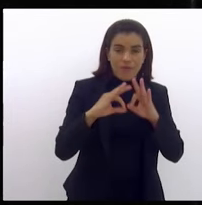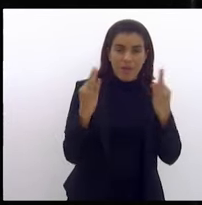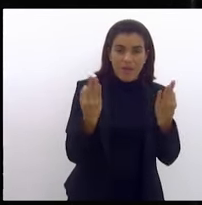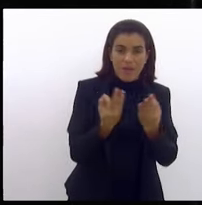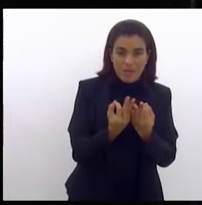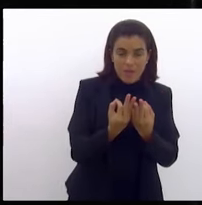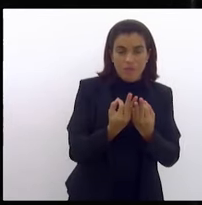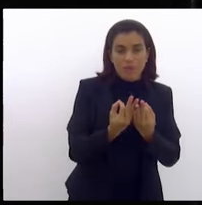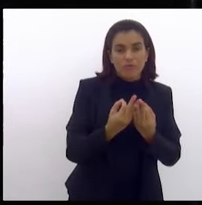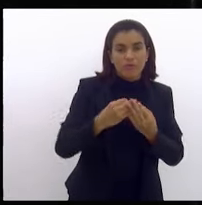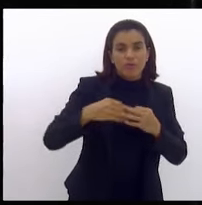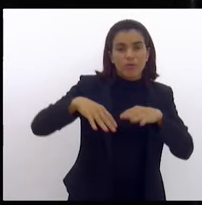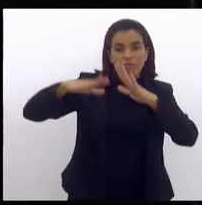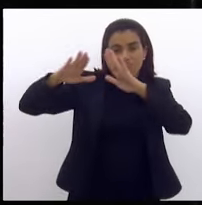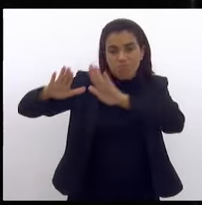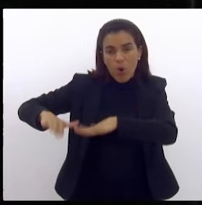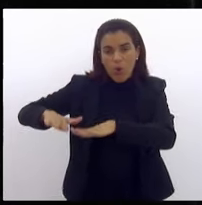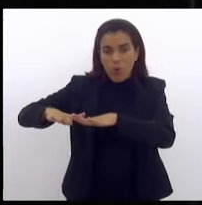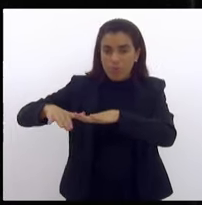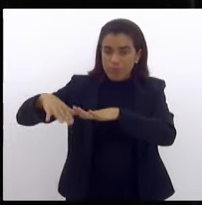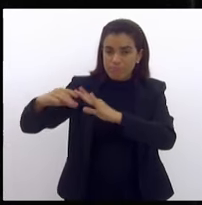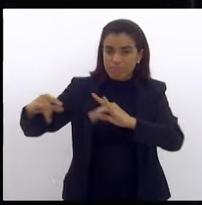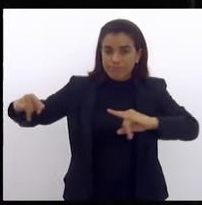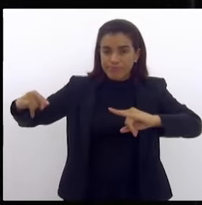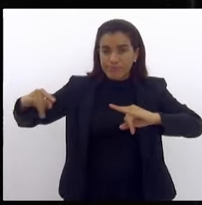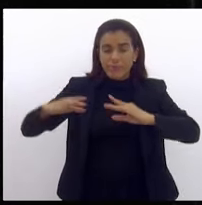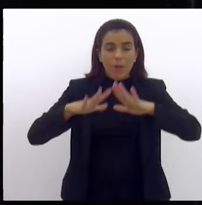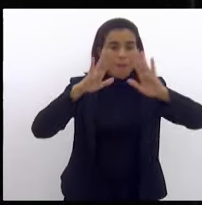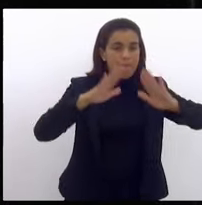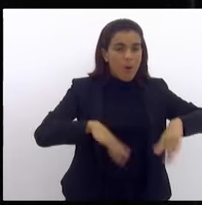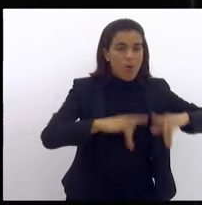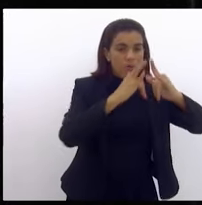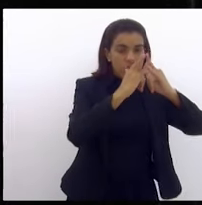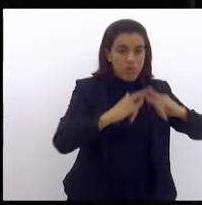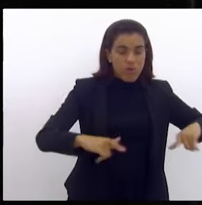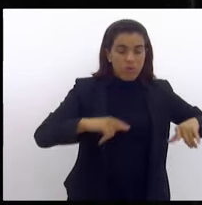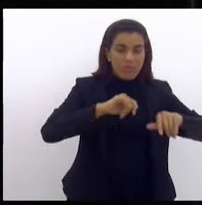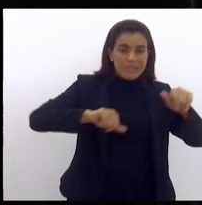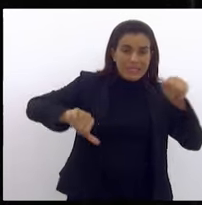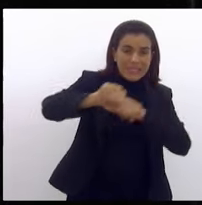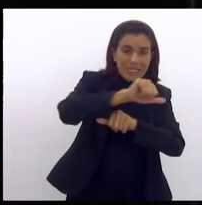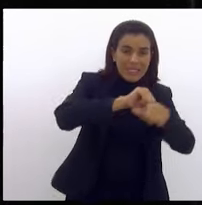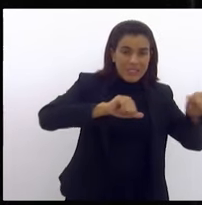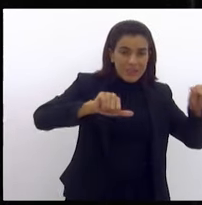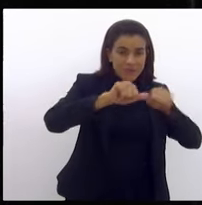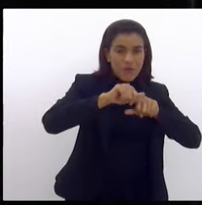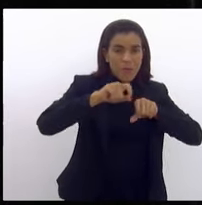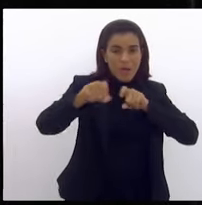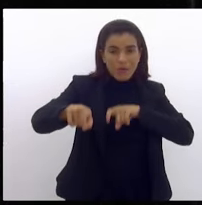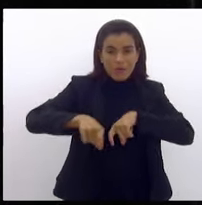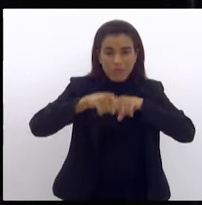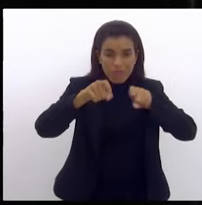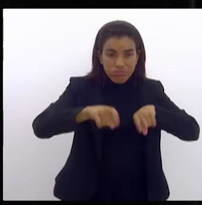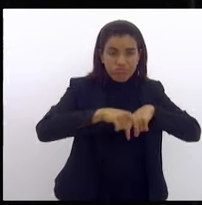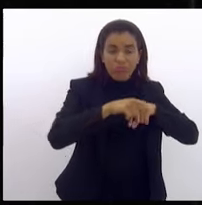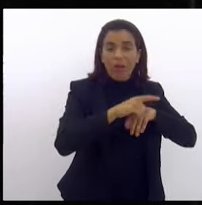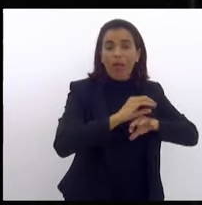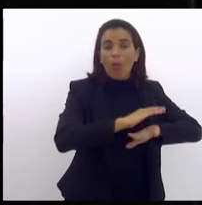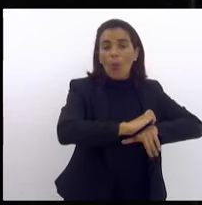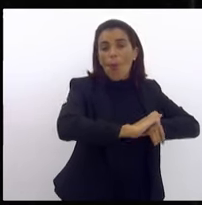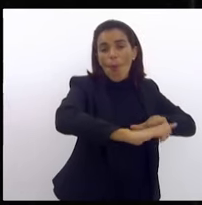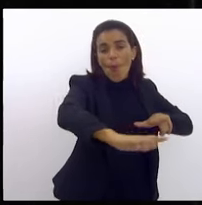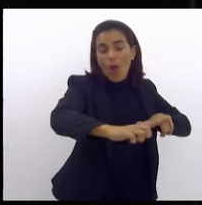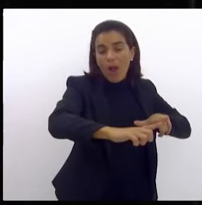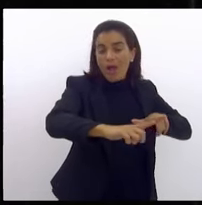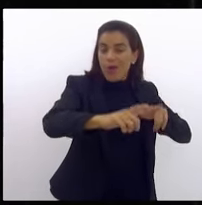foram assentadas. O MST vem transformando os latifúndios improdutivos em